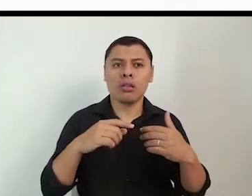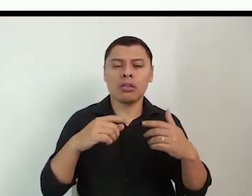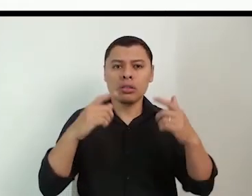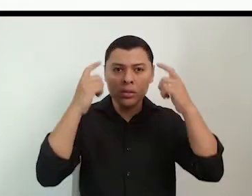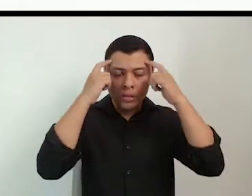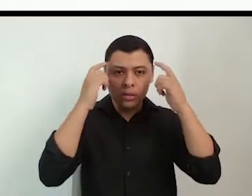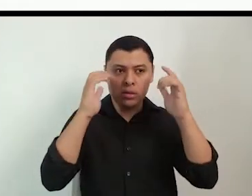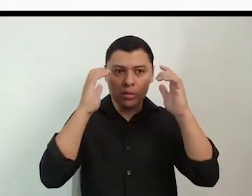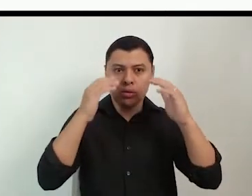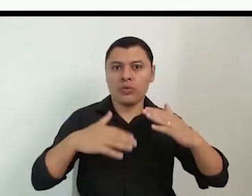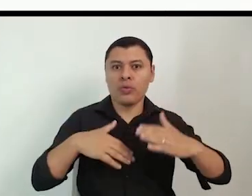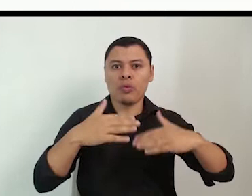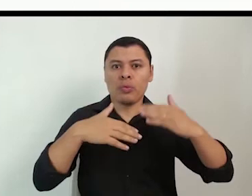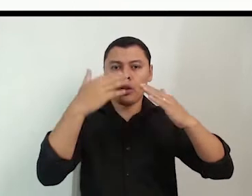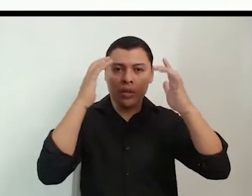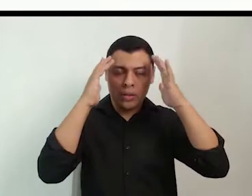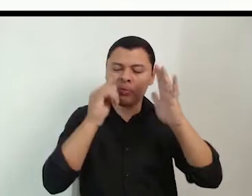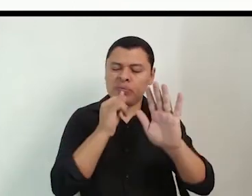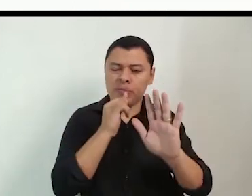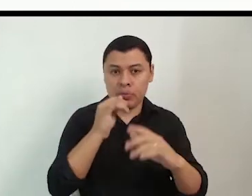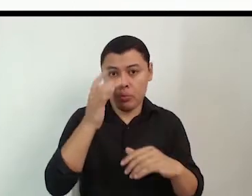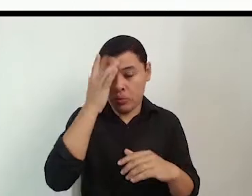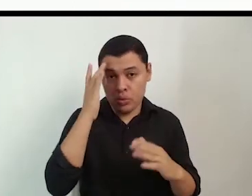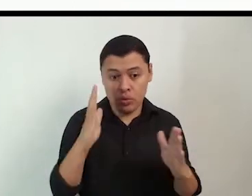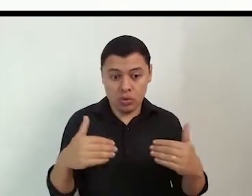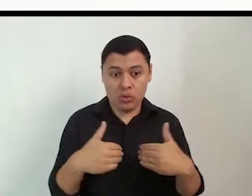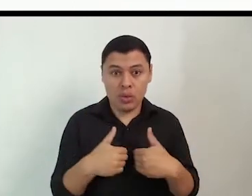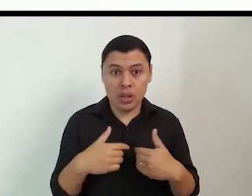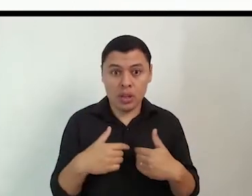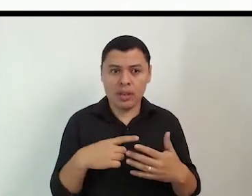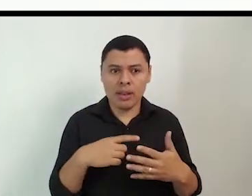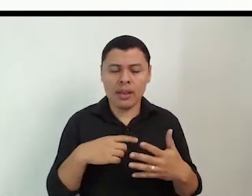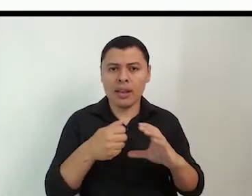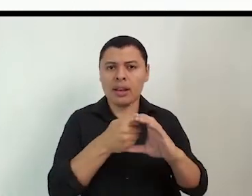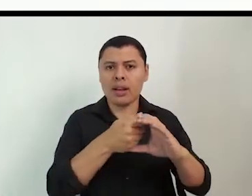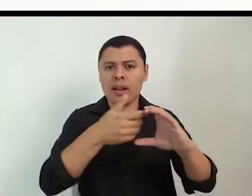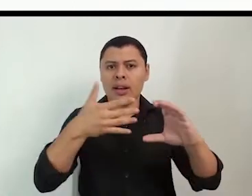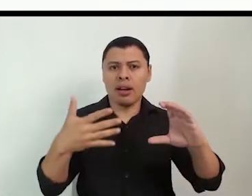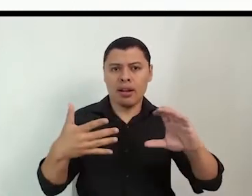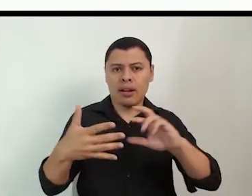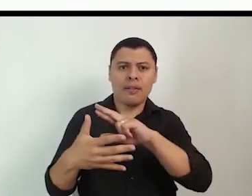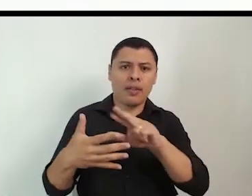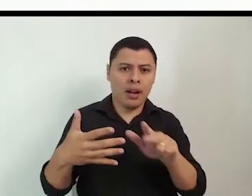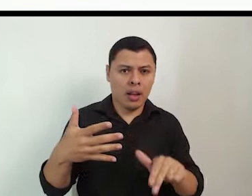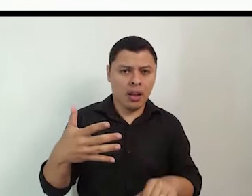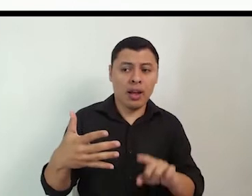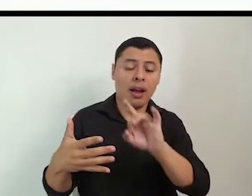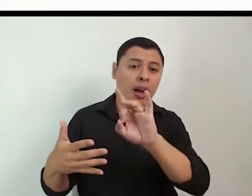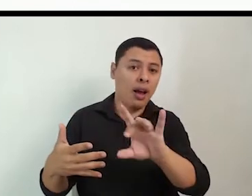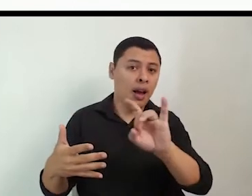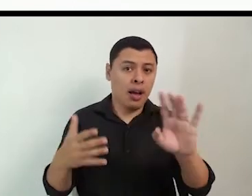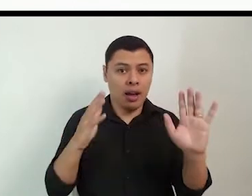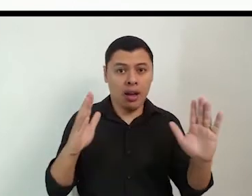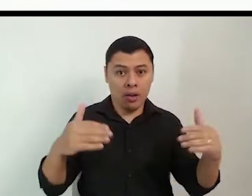Normalmente, quando uma pessoa é autista, ele tem várias características e a gente fala que cada autista é um autista